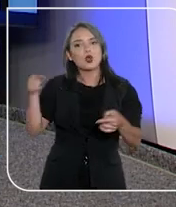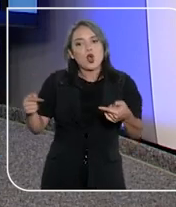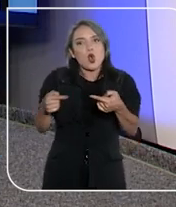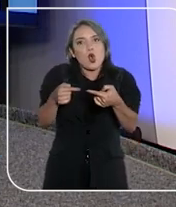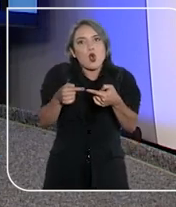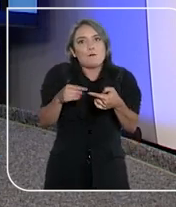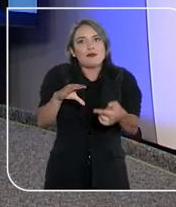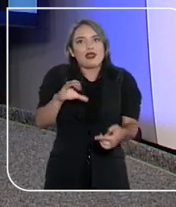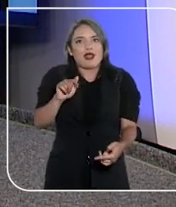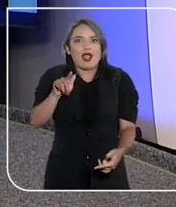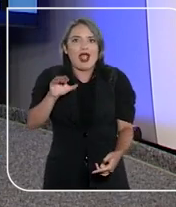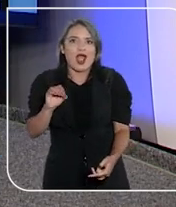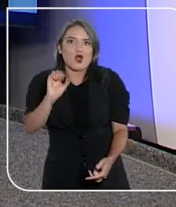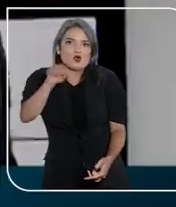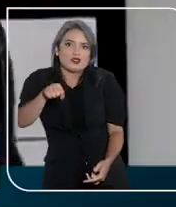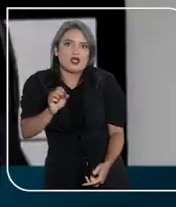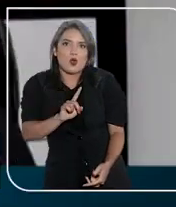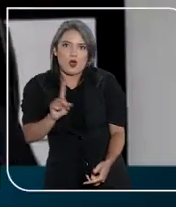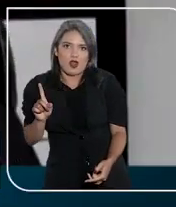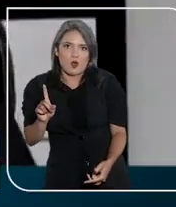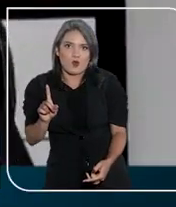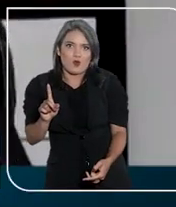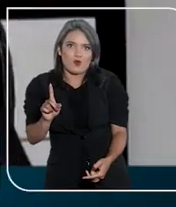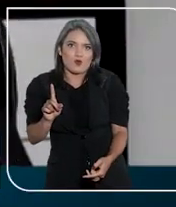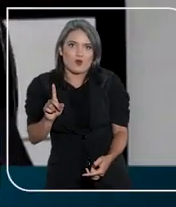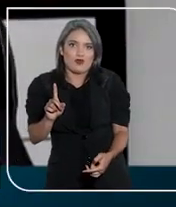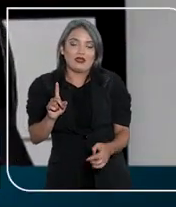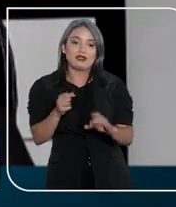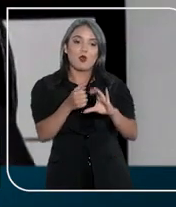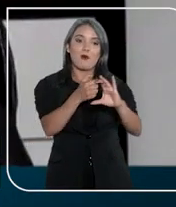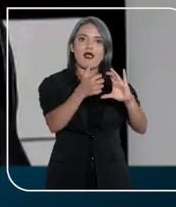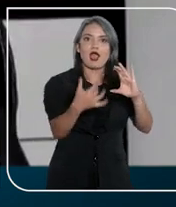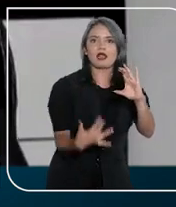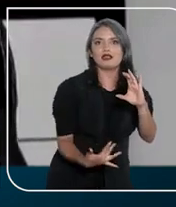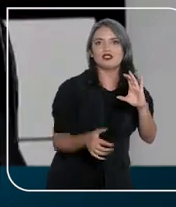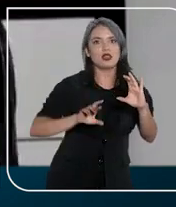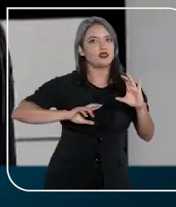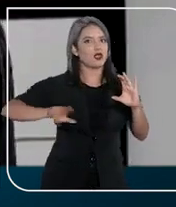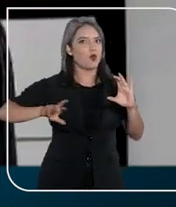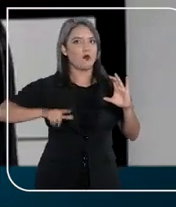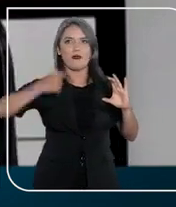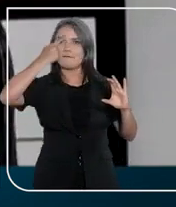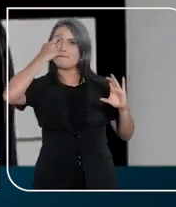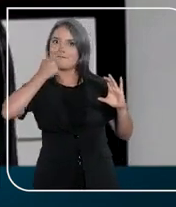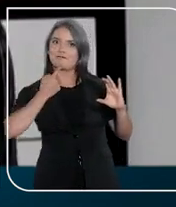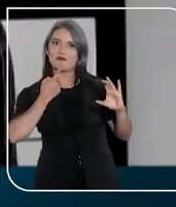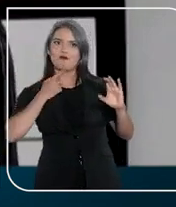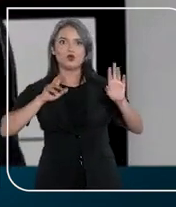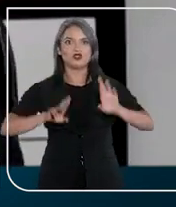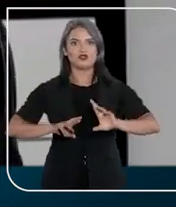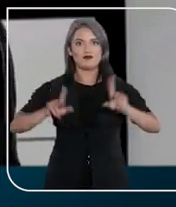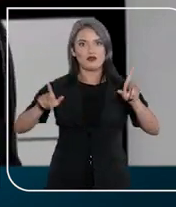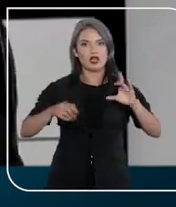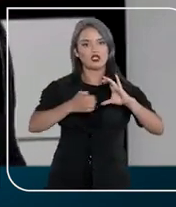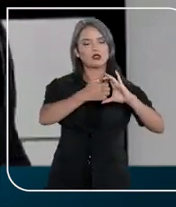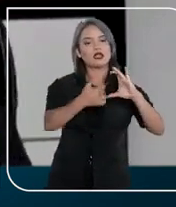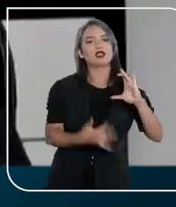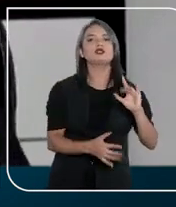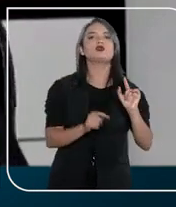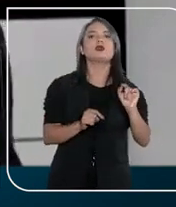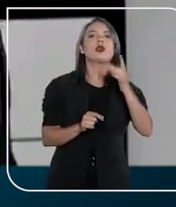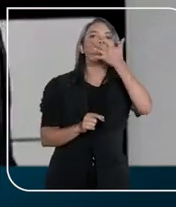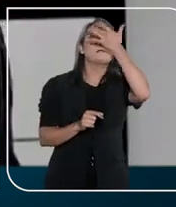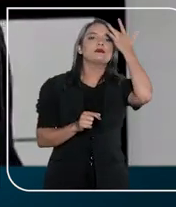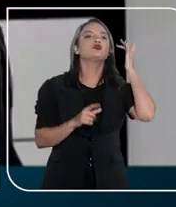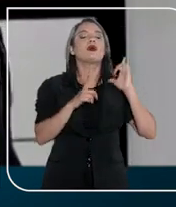uma característica restritiva ou impeditiva? Não é perfil. Característica restritiva ou impeditiva é aquela que o sujeito possui, mas